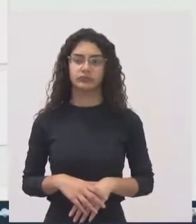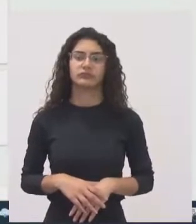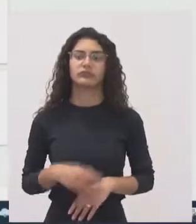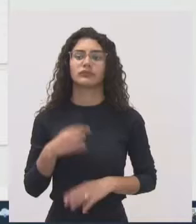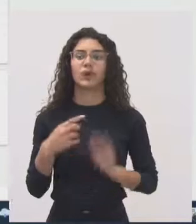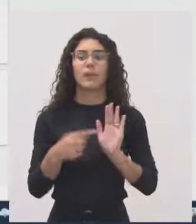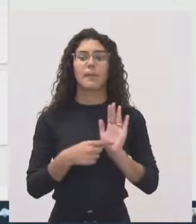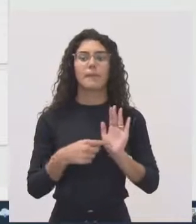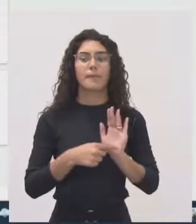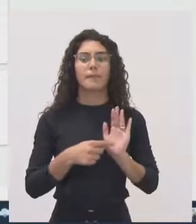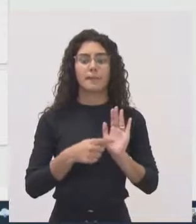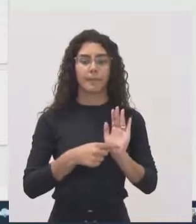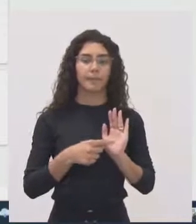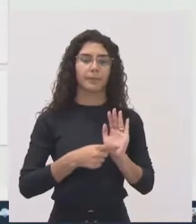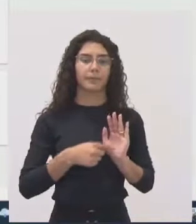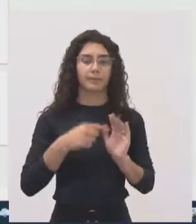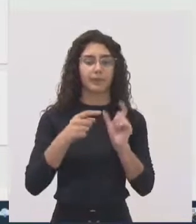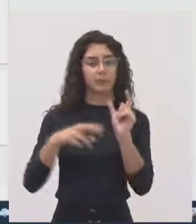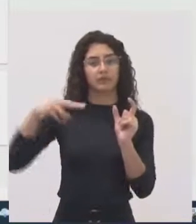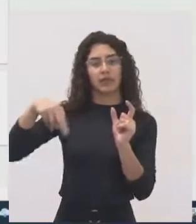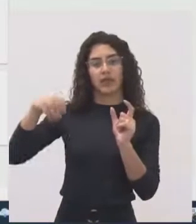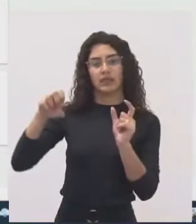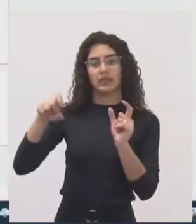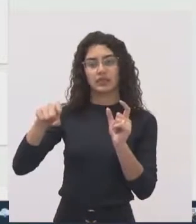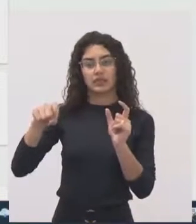para frente é o next.